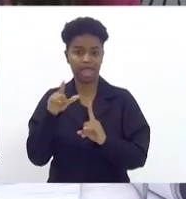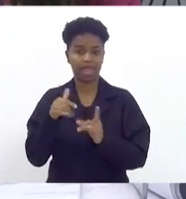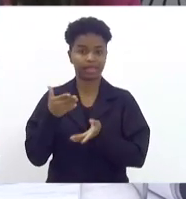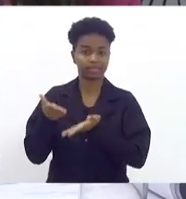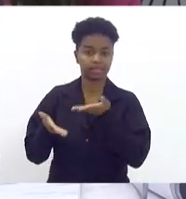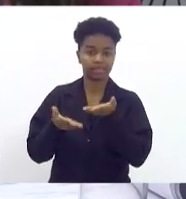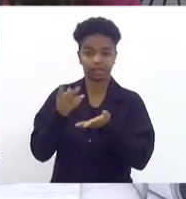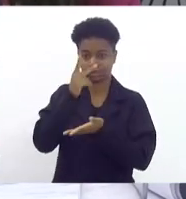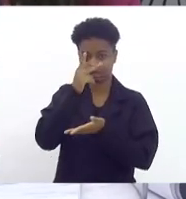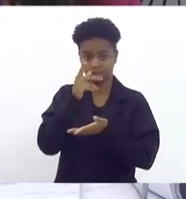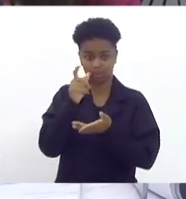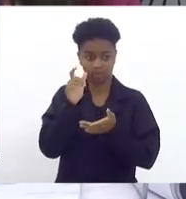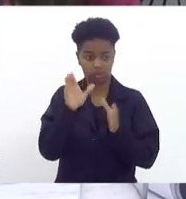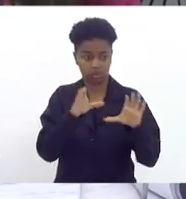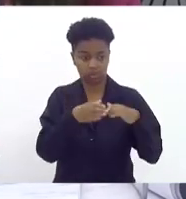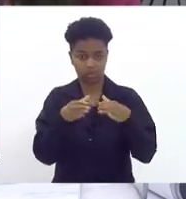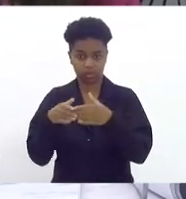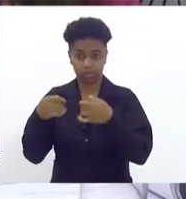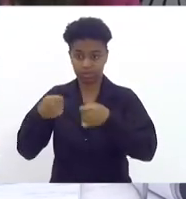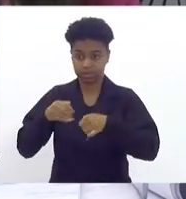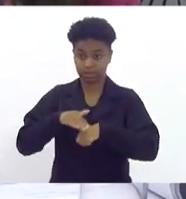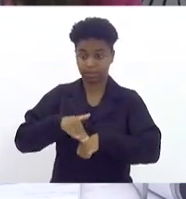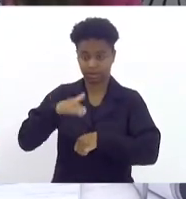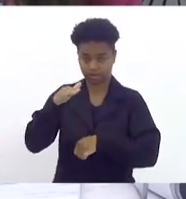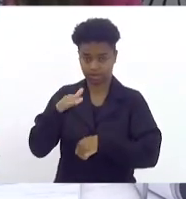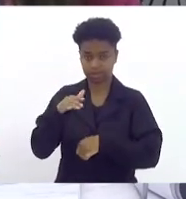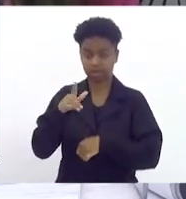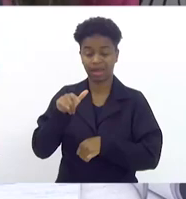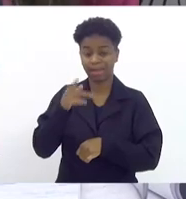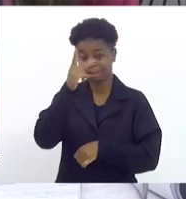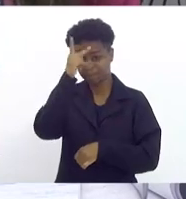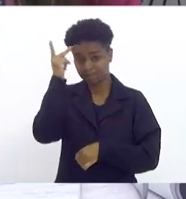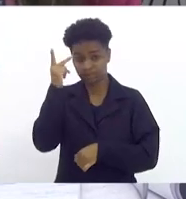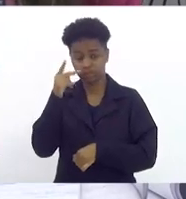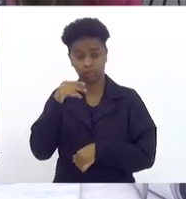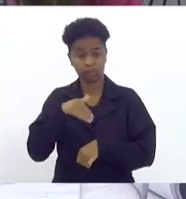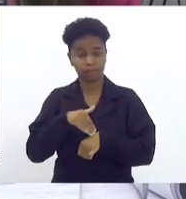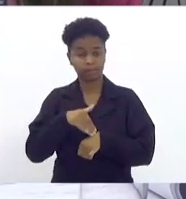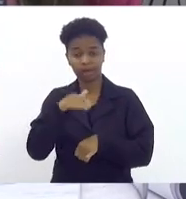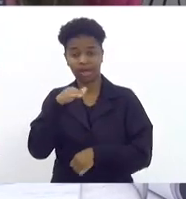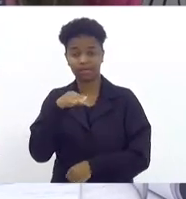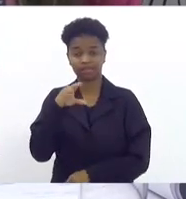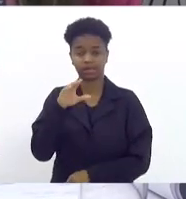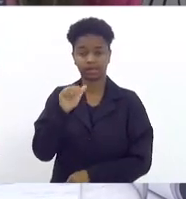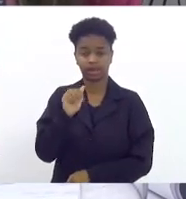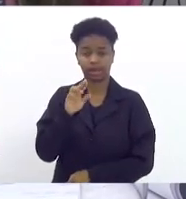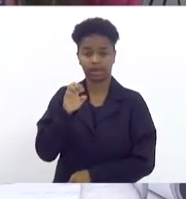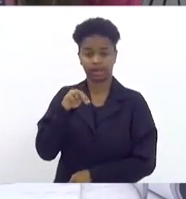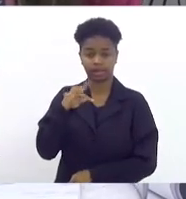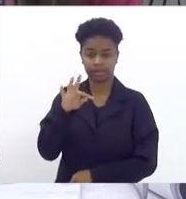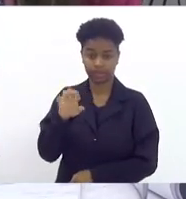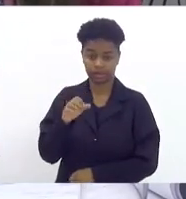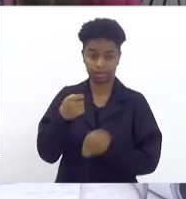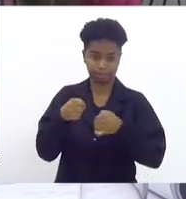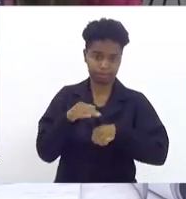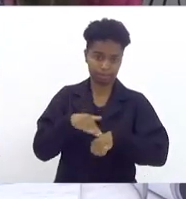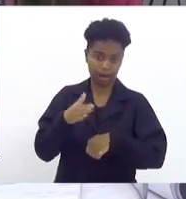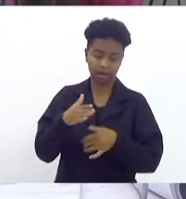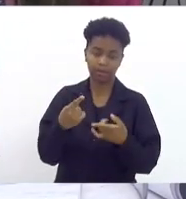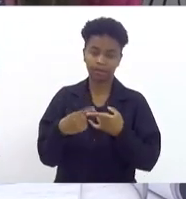precisa. É a pessoa mais carente. É aquele que, de fato, tem na